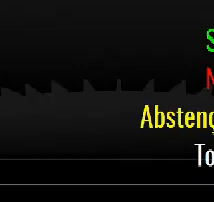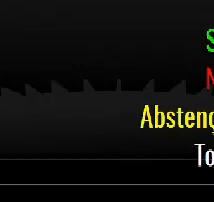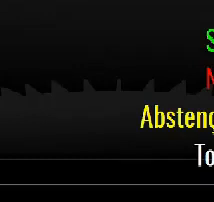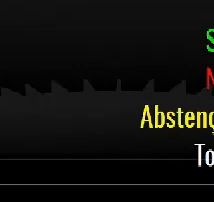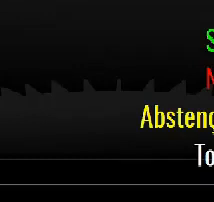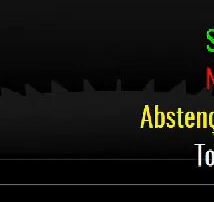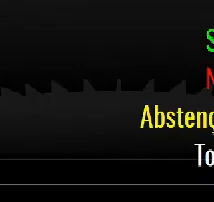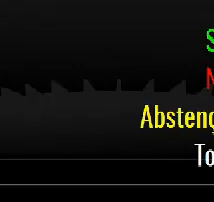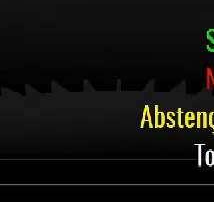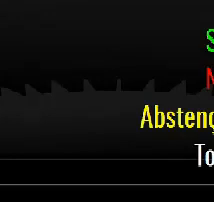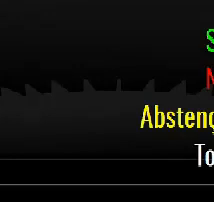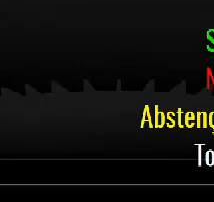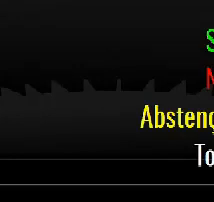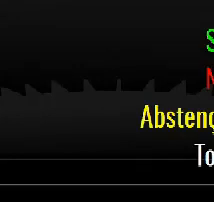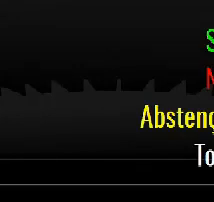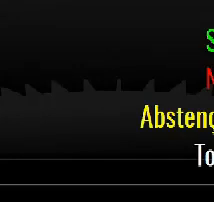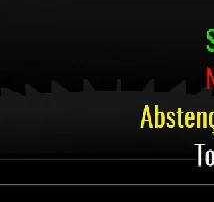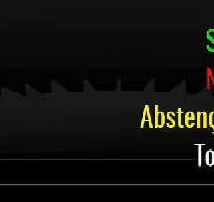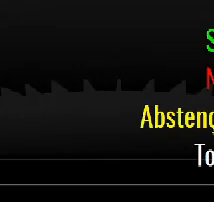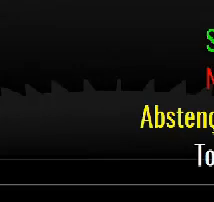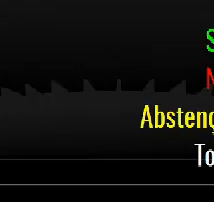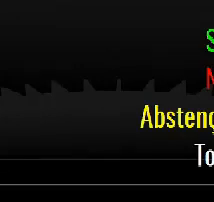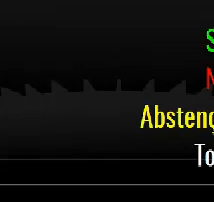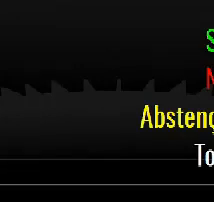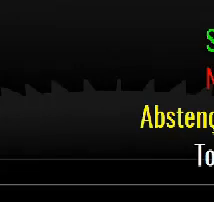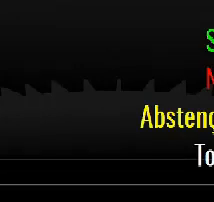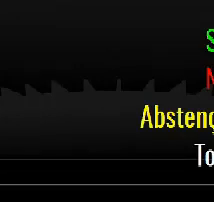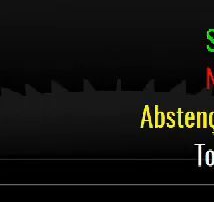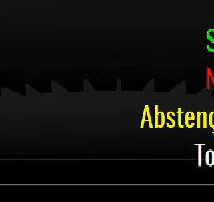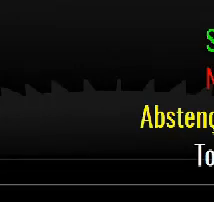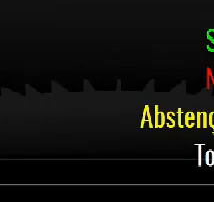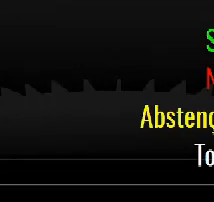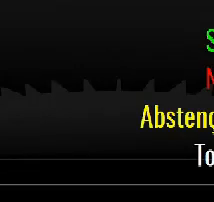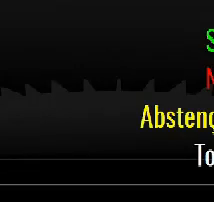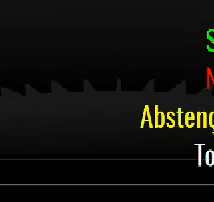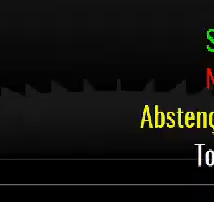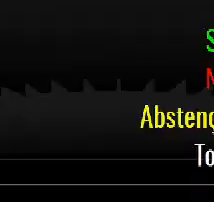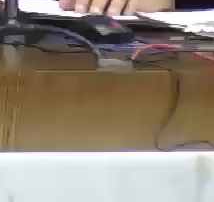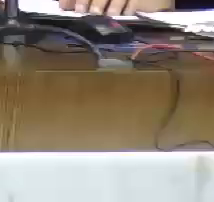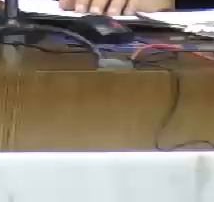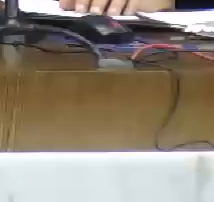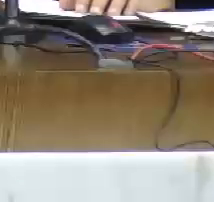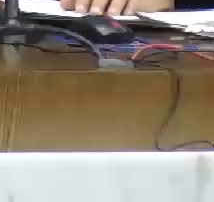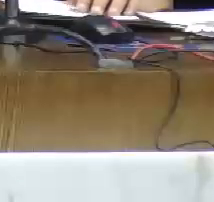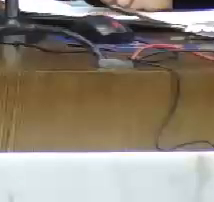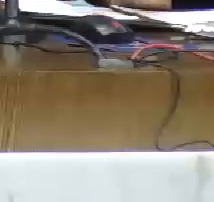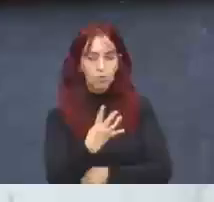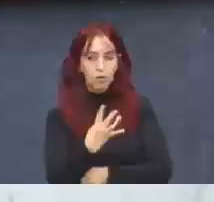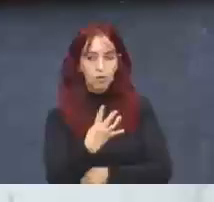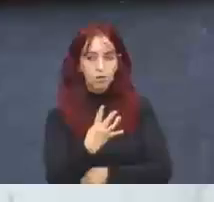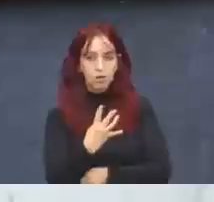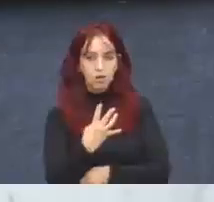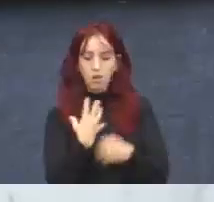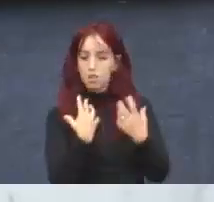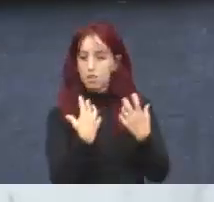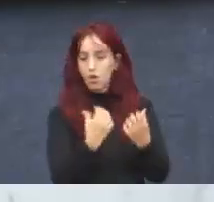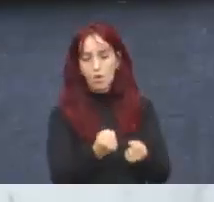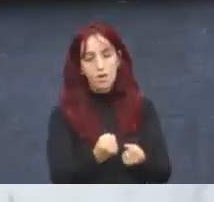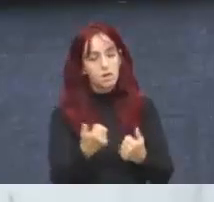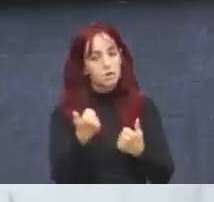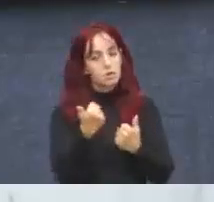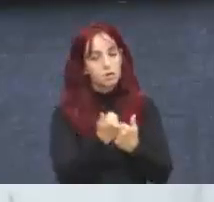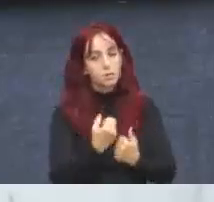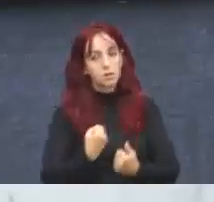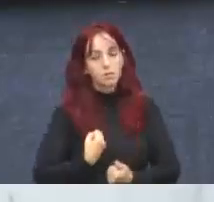Com 5 votos, 34 não, fica rejeitado o substitutivo número 4. Agora